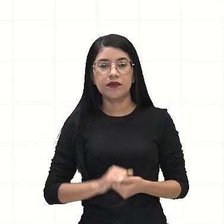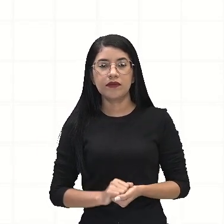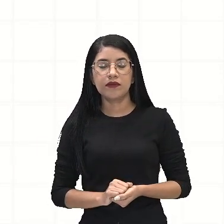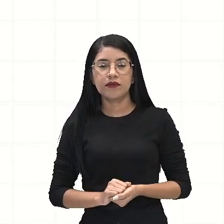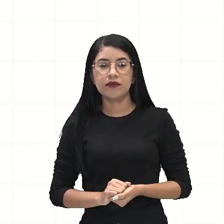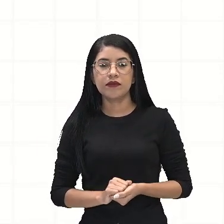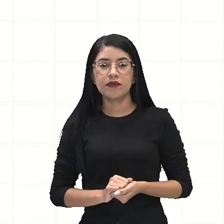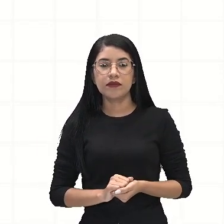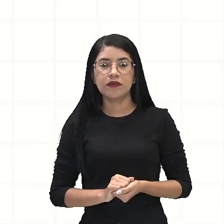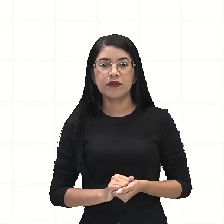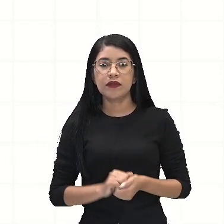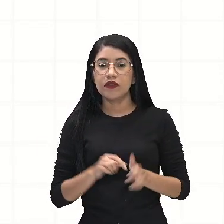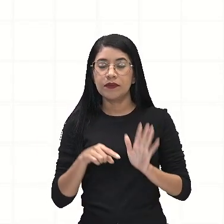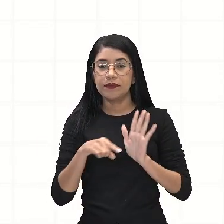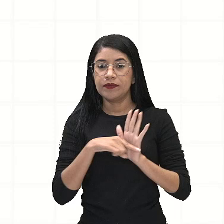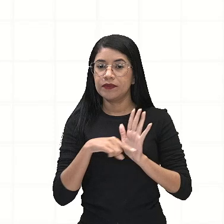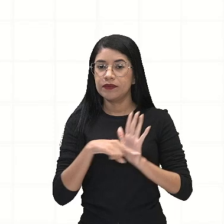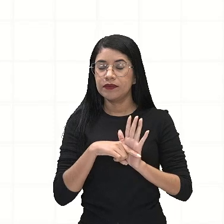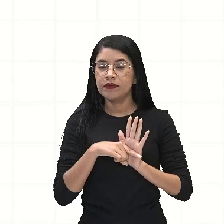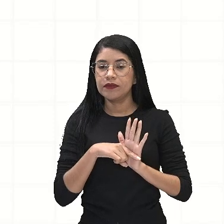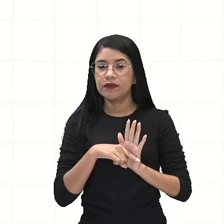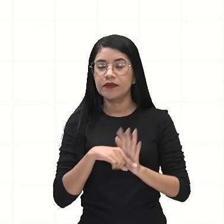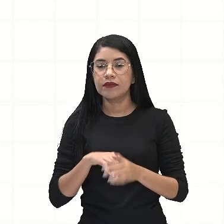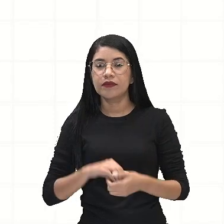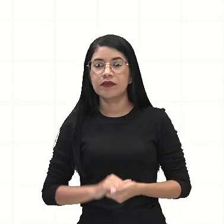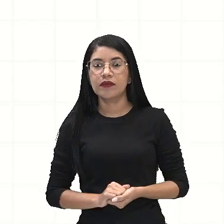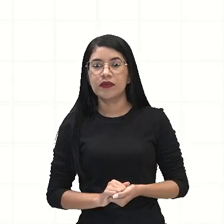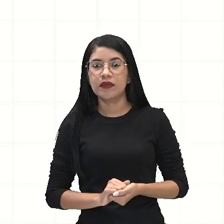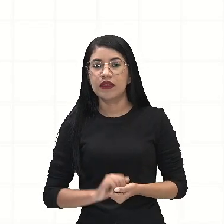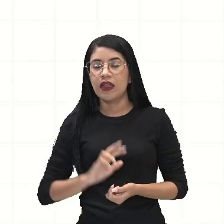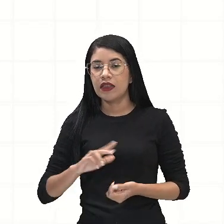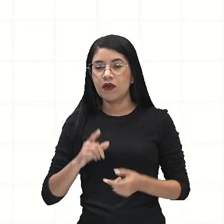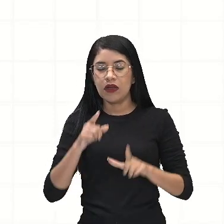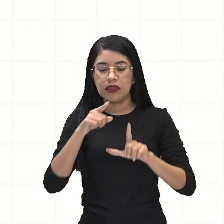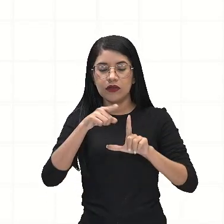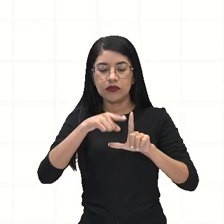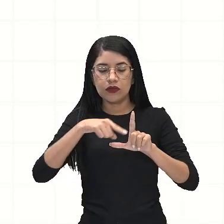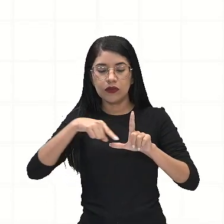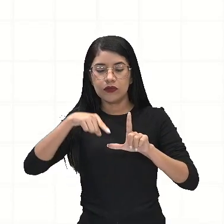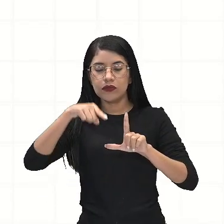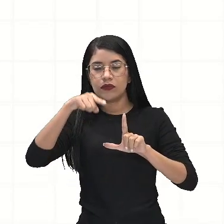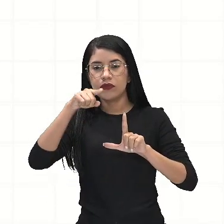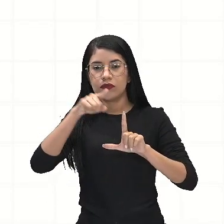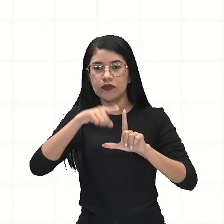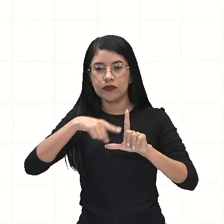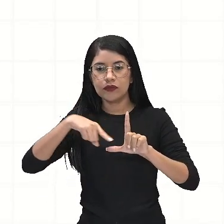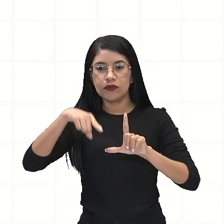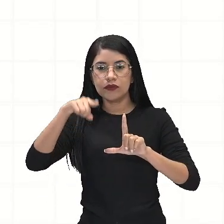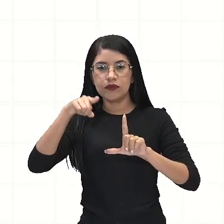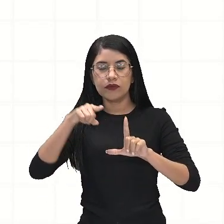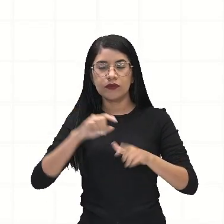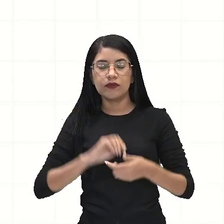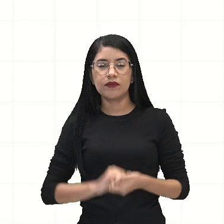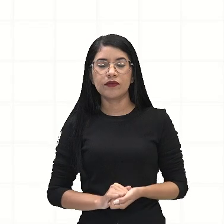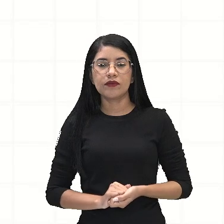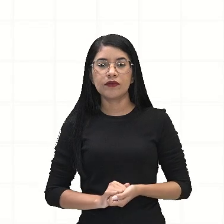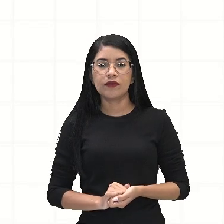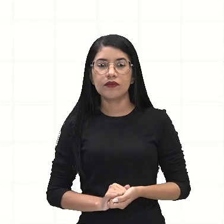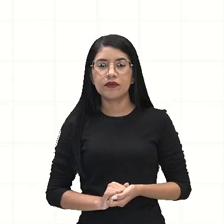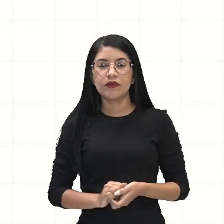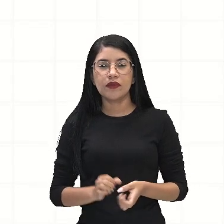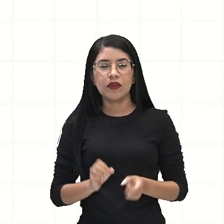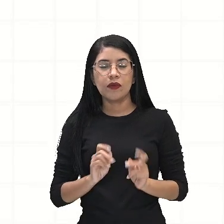menor do que 0, negativo, né? Ele não necessariamente vai tocar. Beleza? Então, só